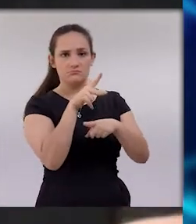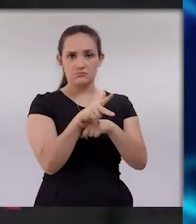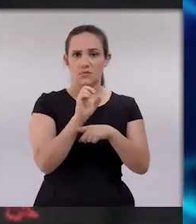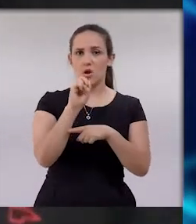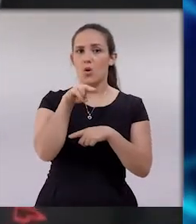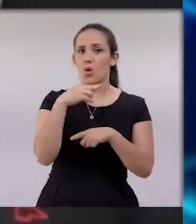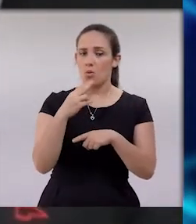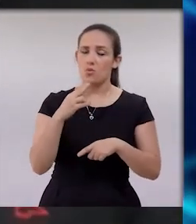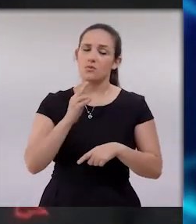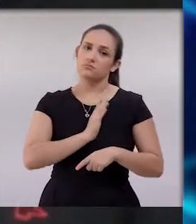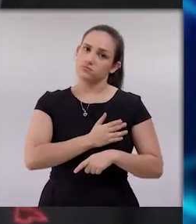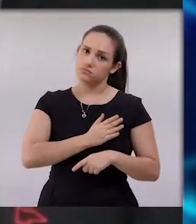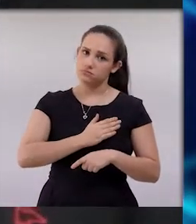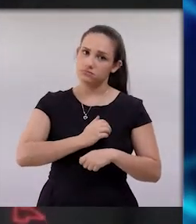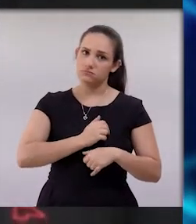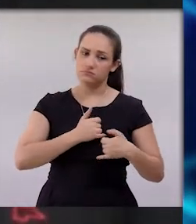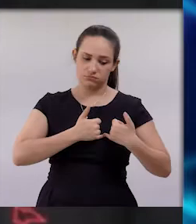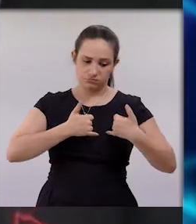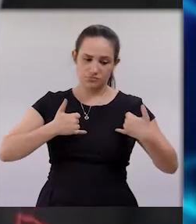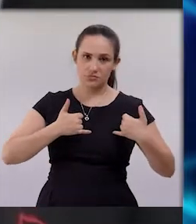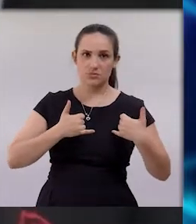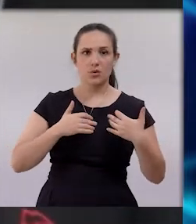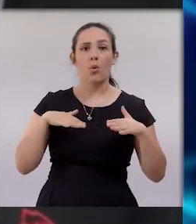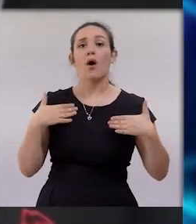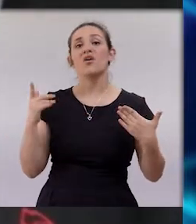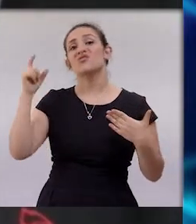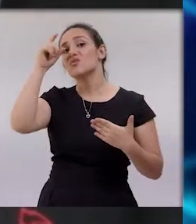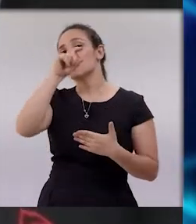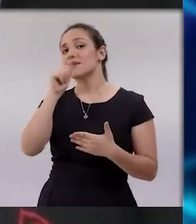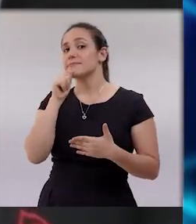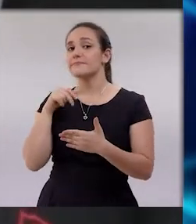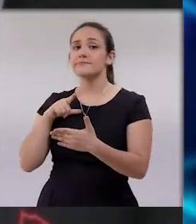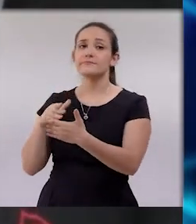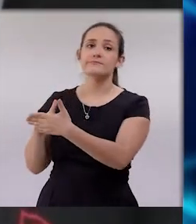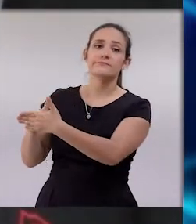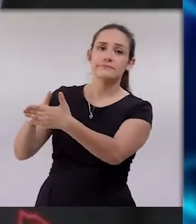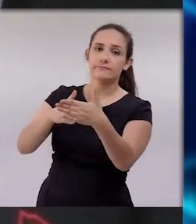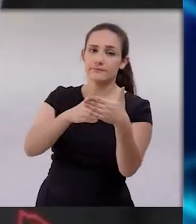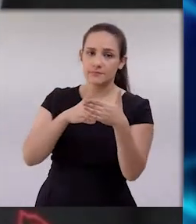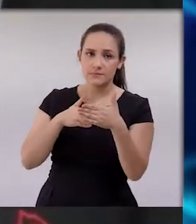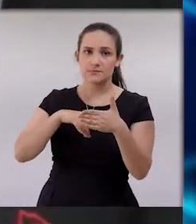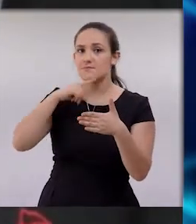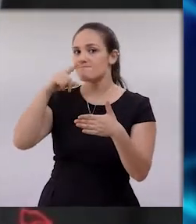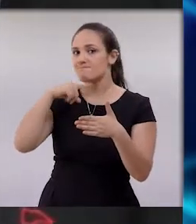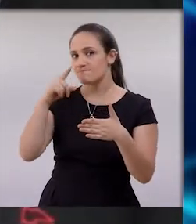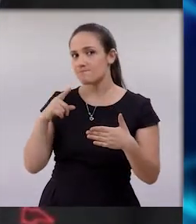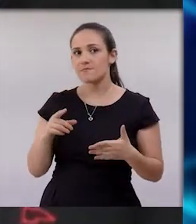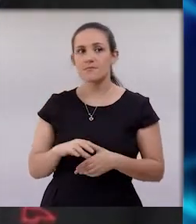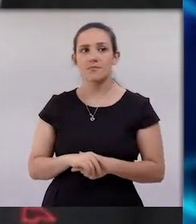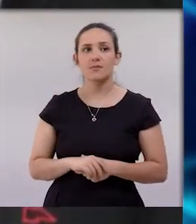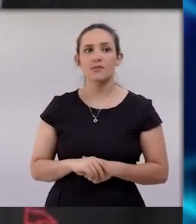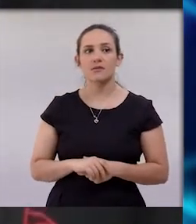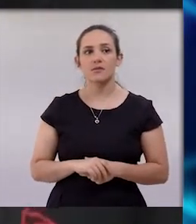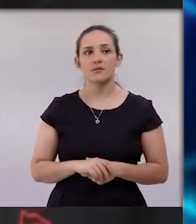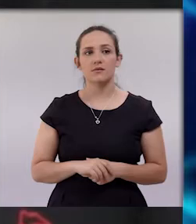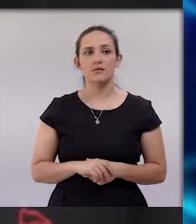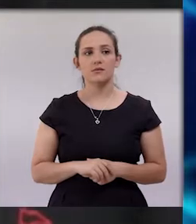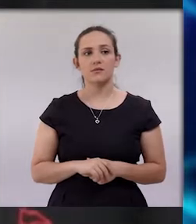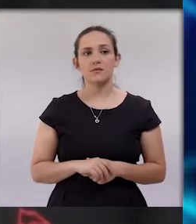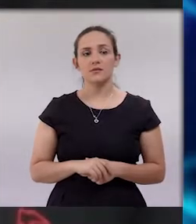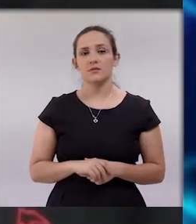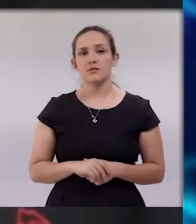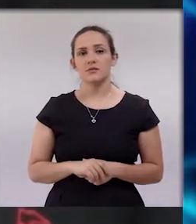falou, cardiologistas, né? Quais os obstáculos ainda a serem enfrentados e o que